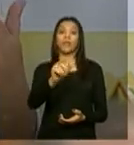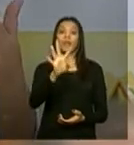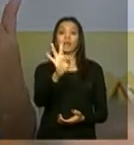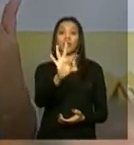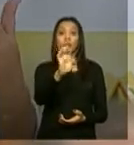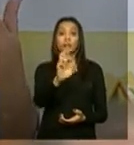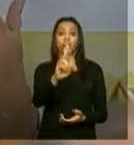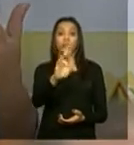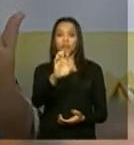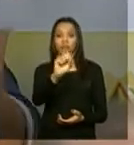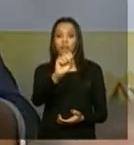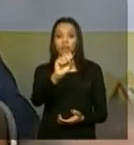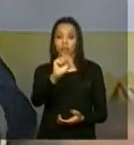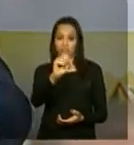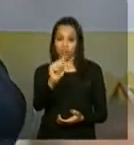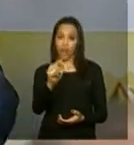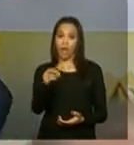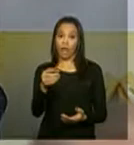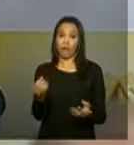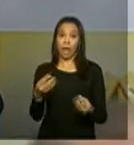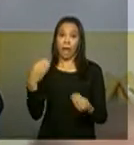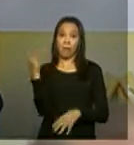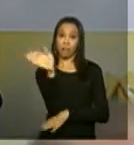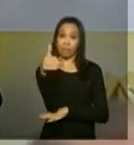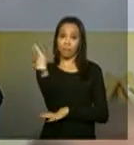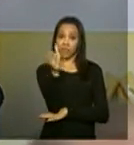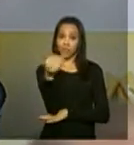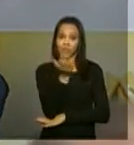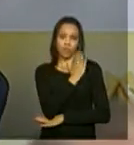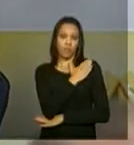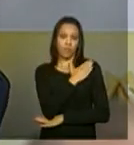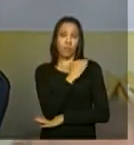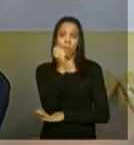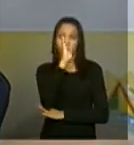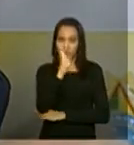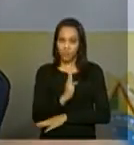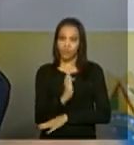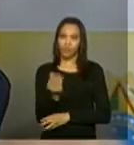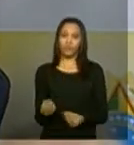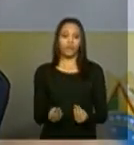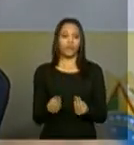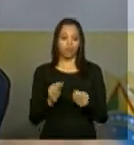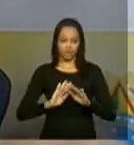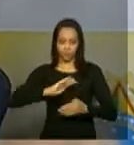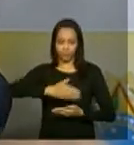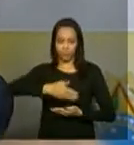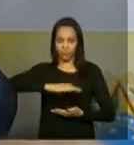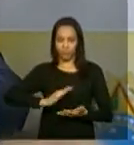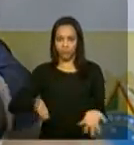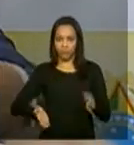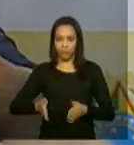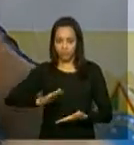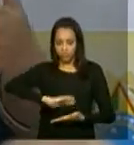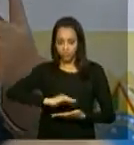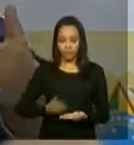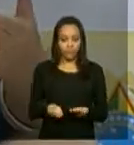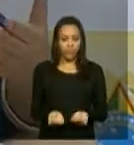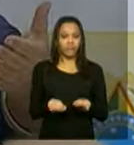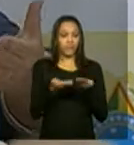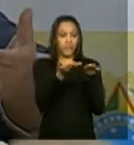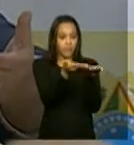brasil ela abraçou e quando alguém veio pedir se ela